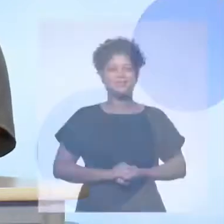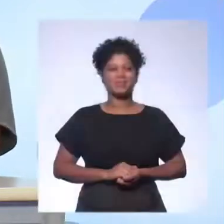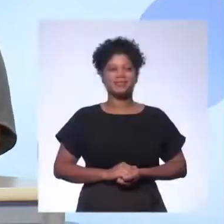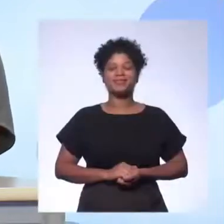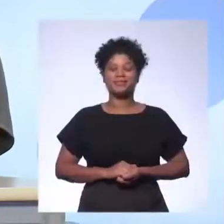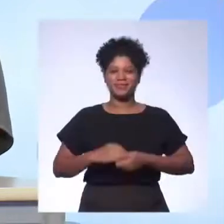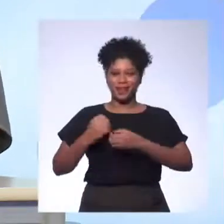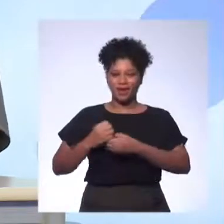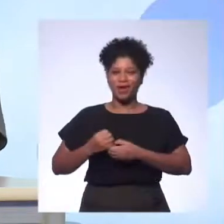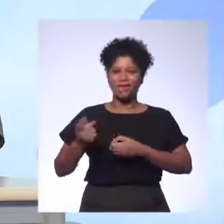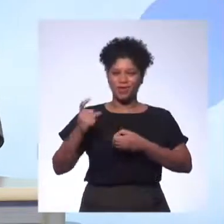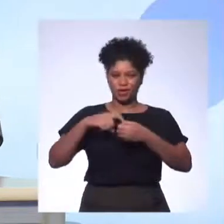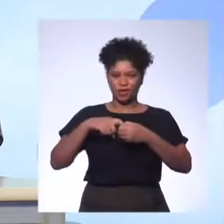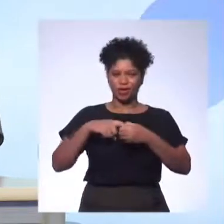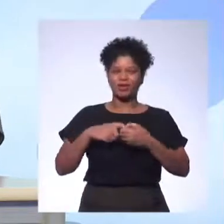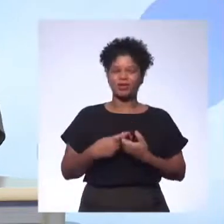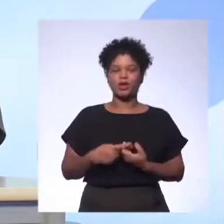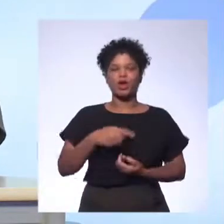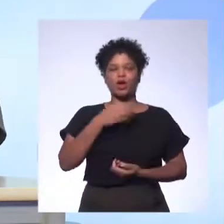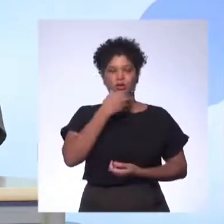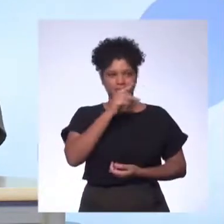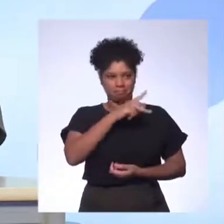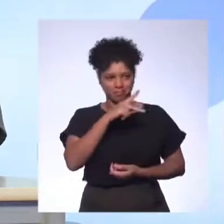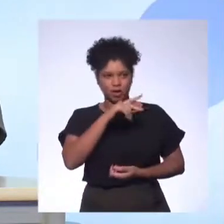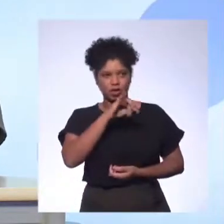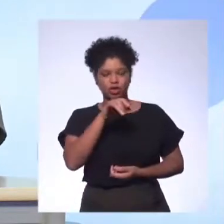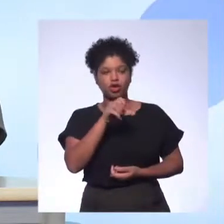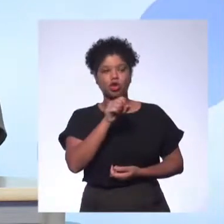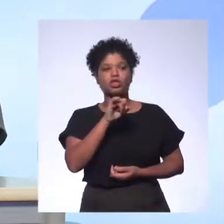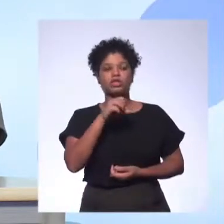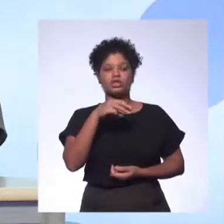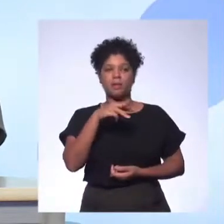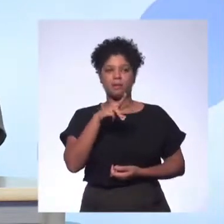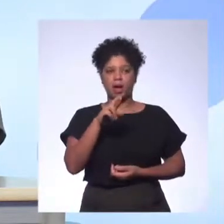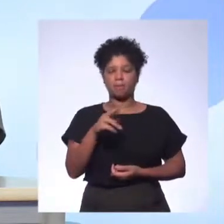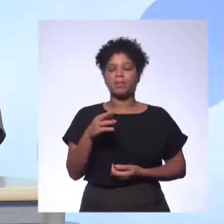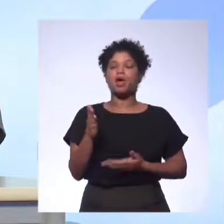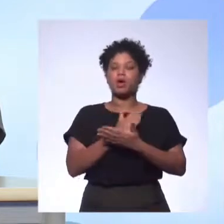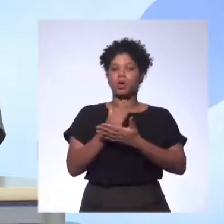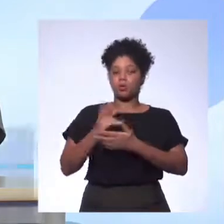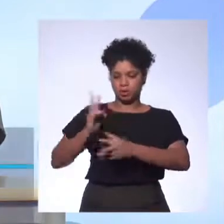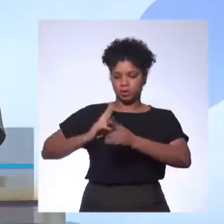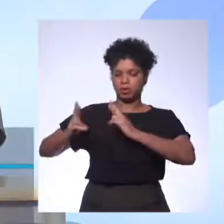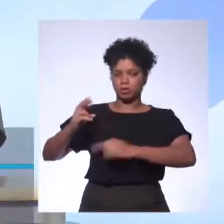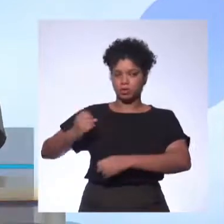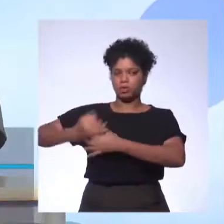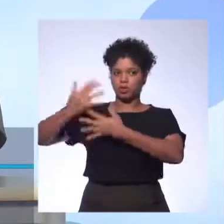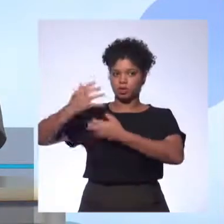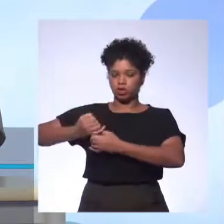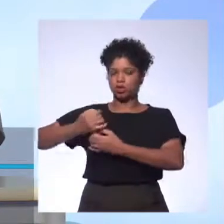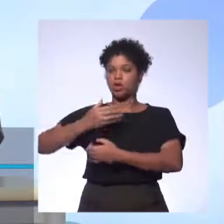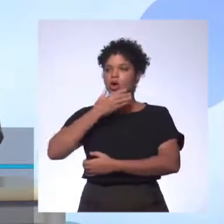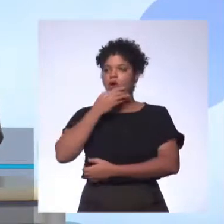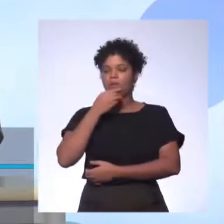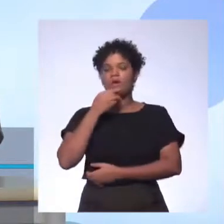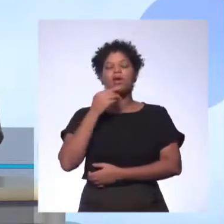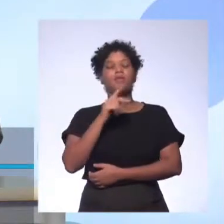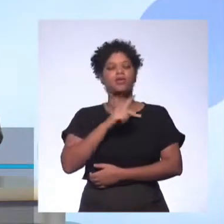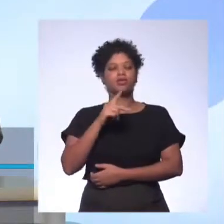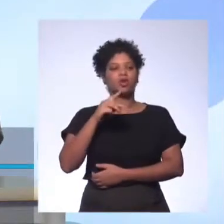voltando aqui Professor Josimar é tem alguma resposta aqui ó professor walmur